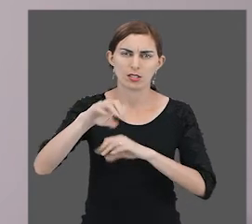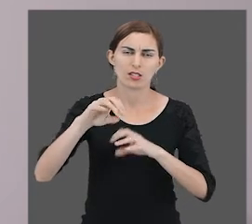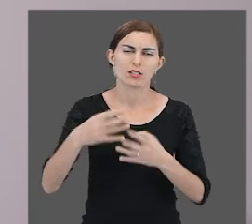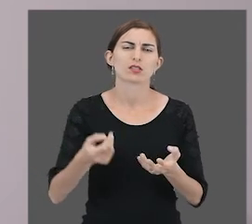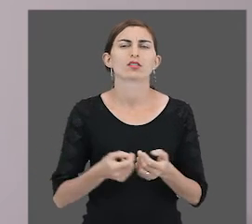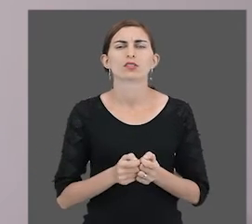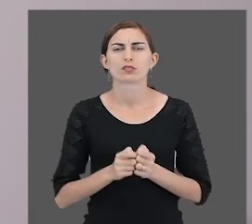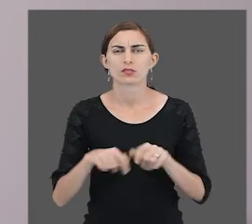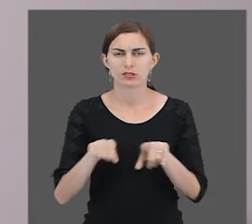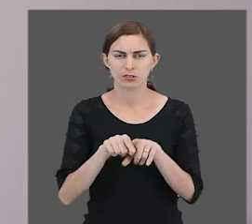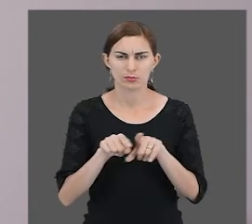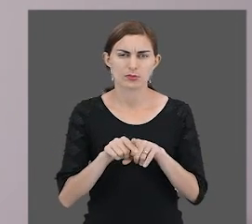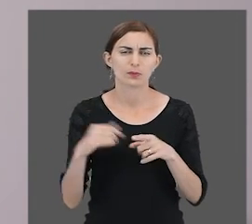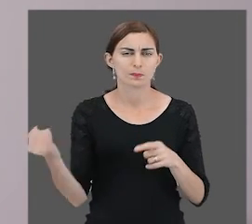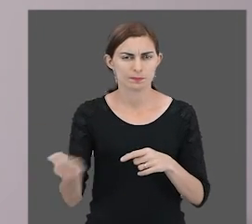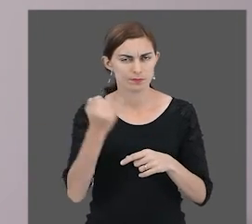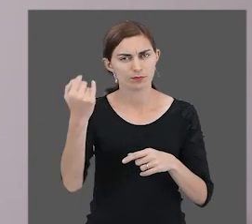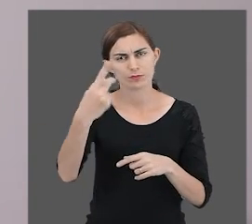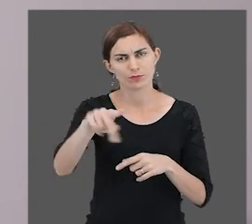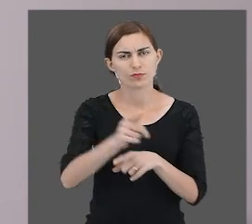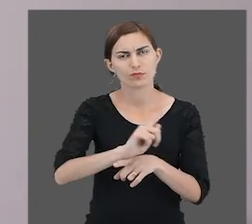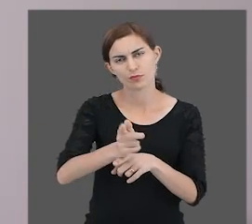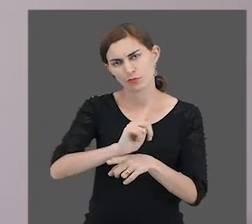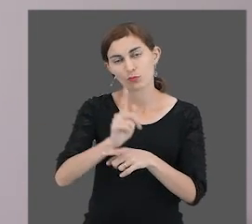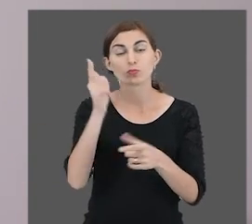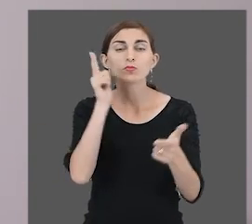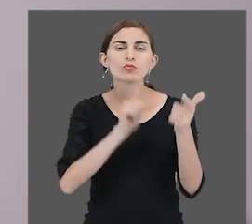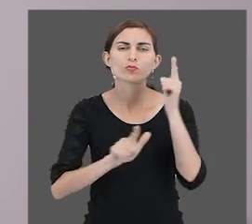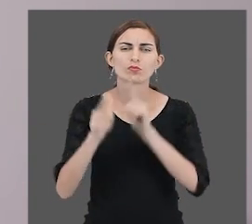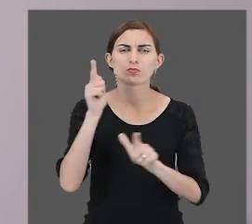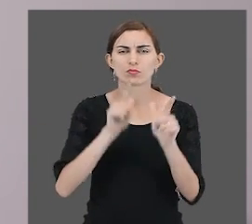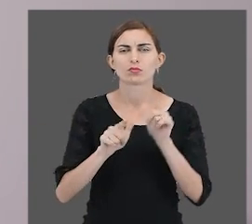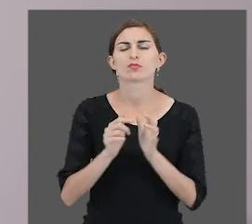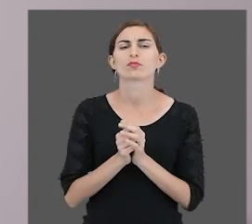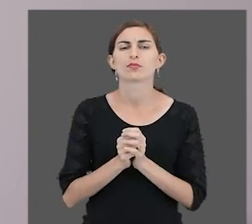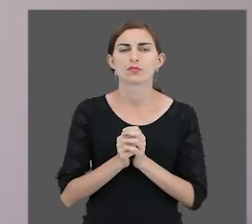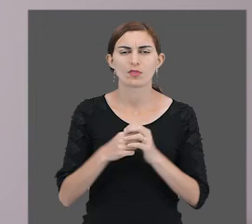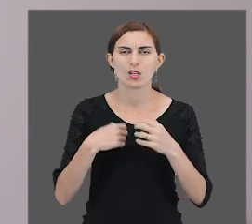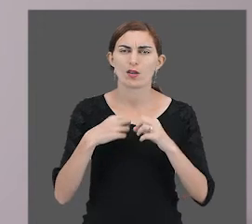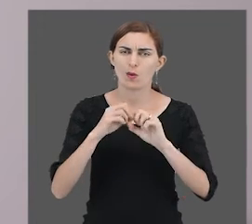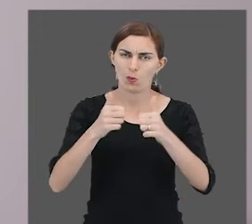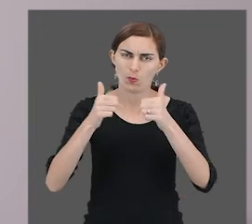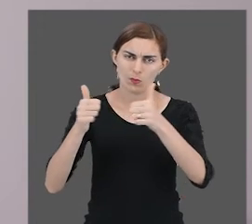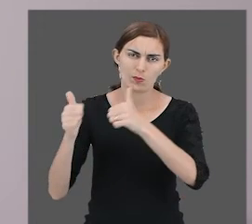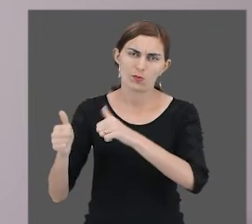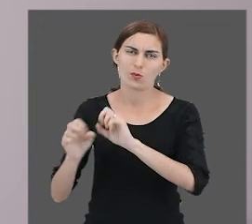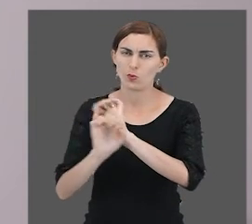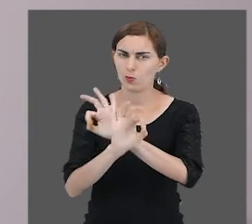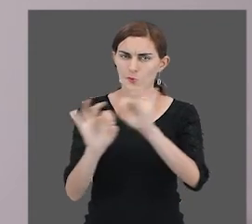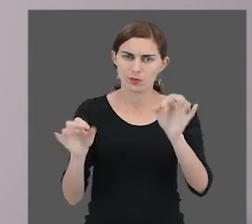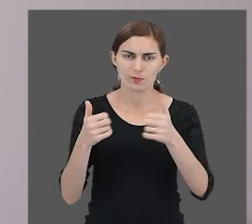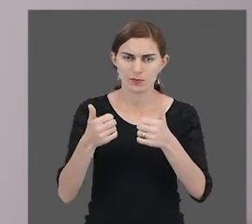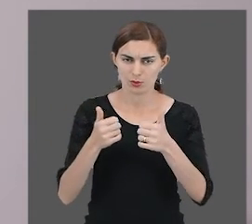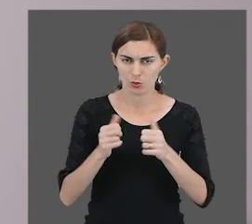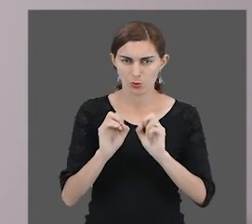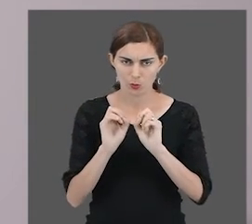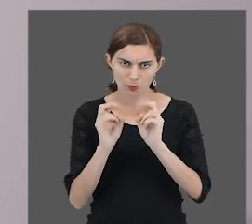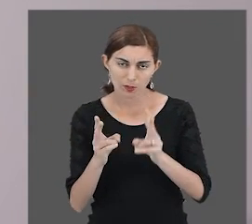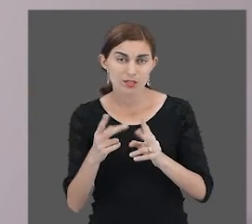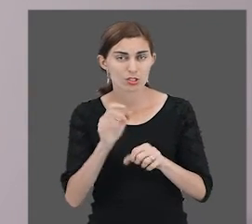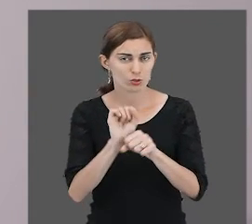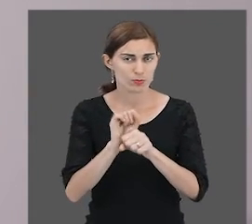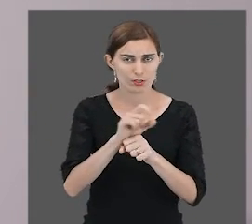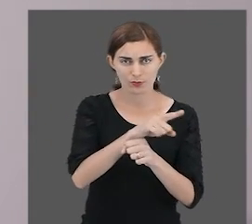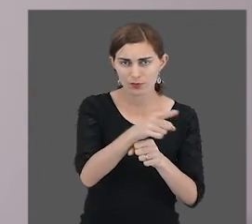transfere o suprimento. Então, é importante que você, gestor, consiga otimizar esses recursos, ok? Espero